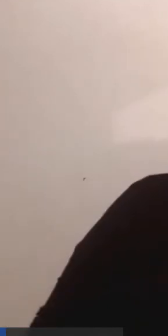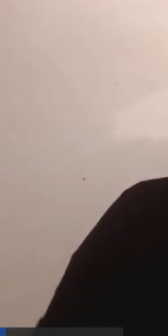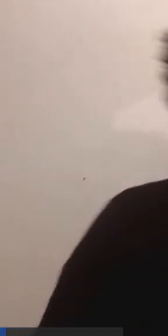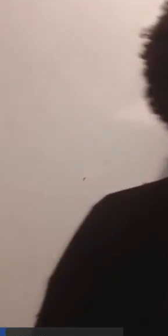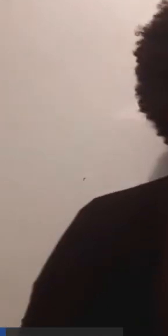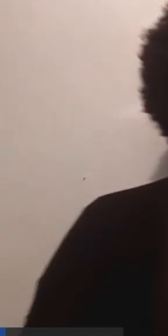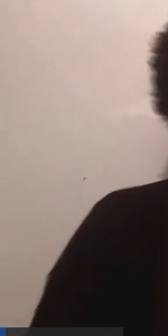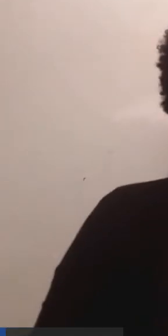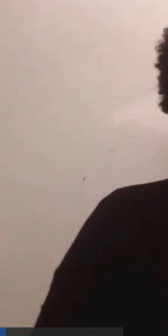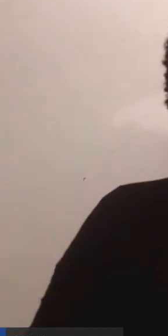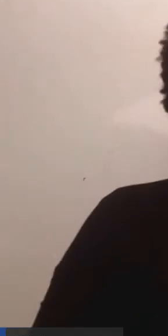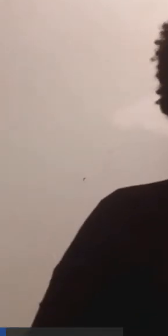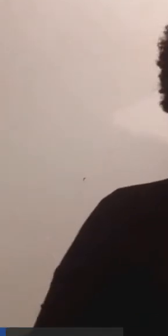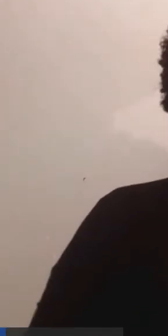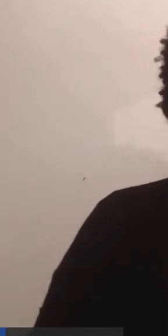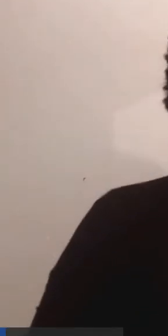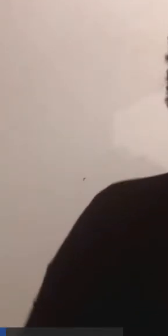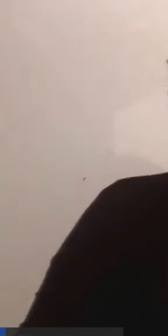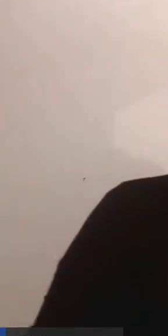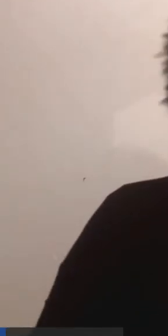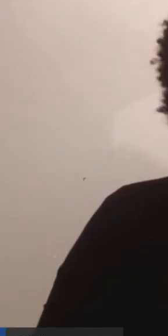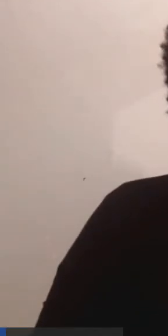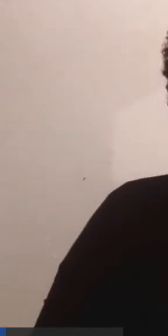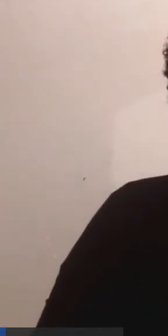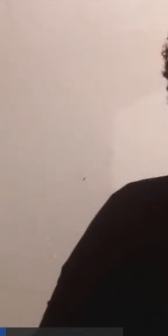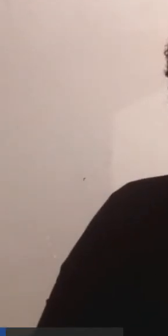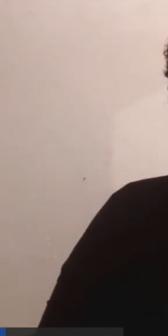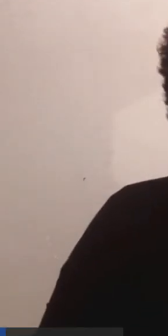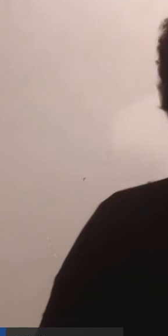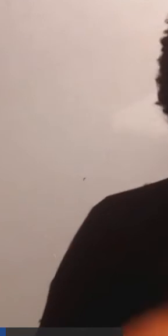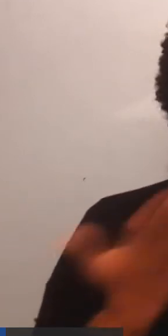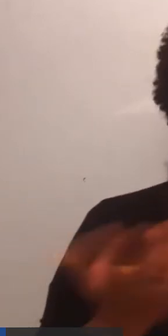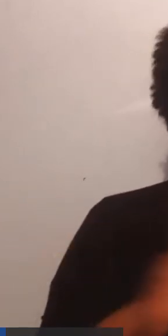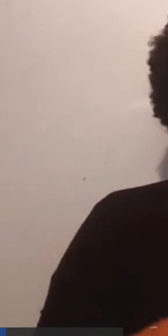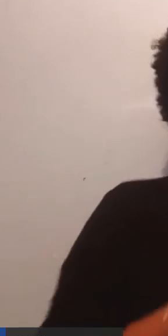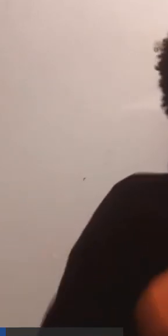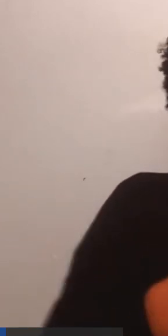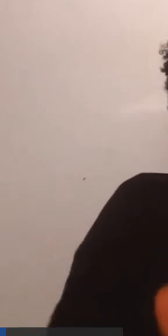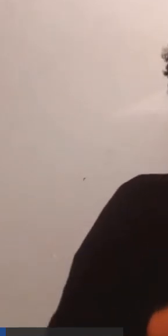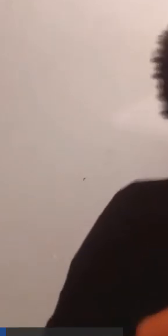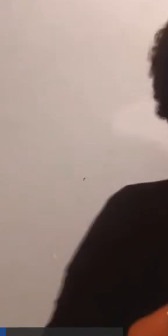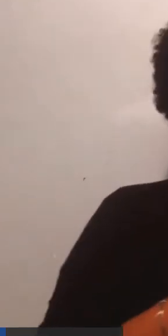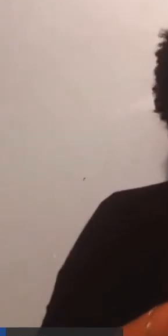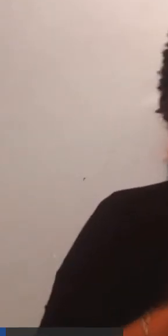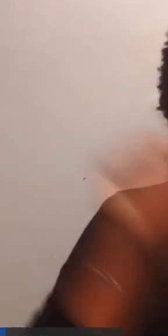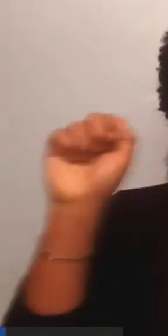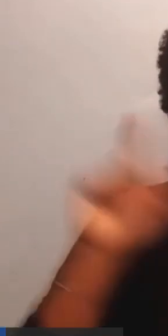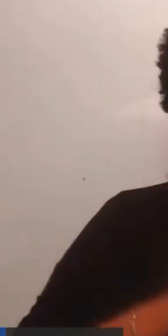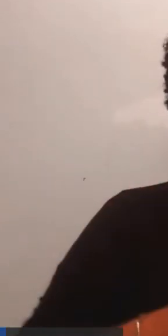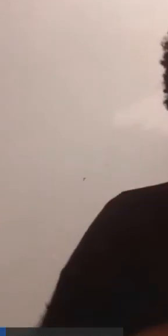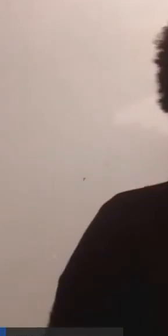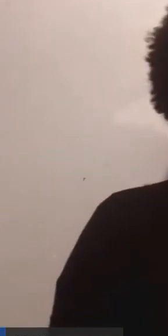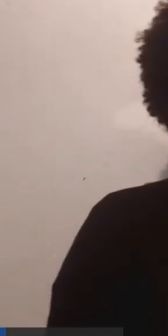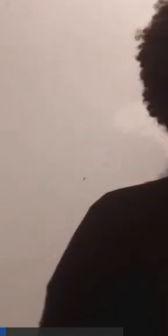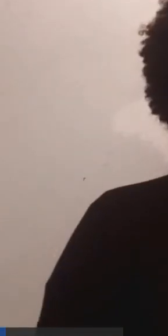a depender da situação. Vocês compreenderam? Ainda não entenderam? Então